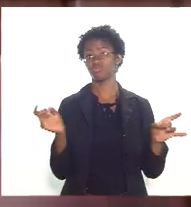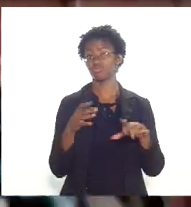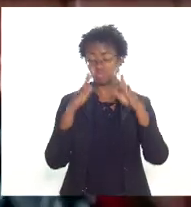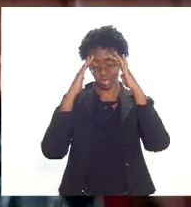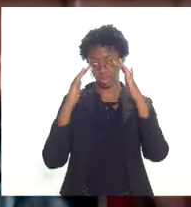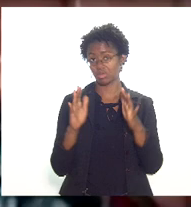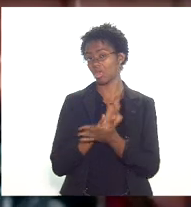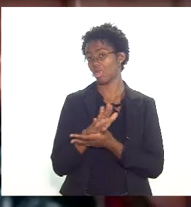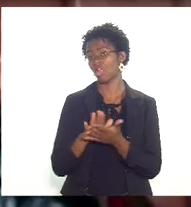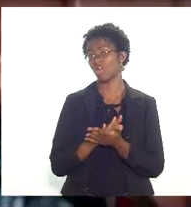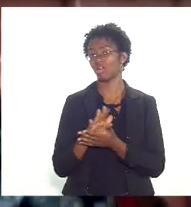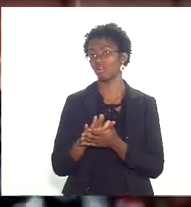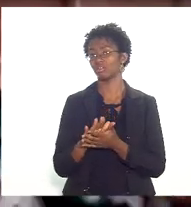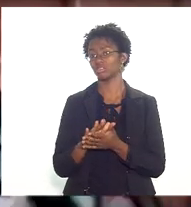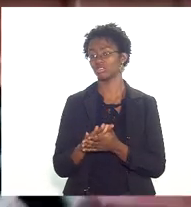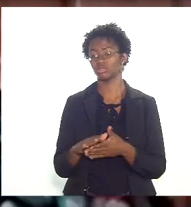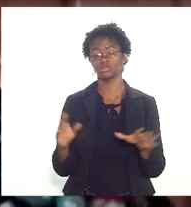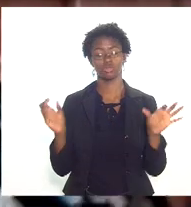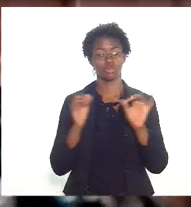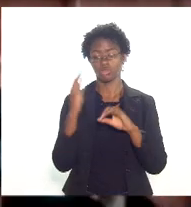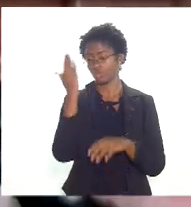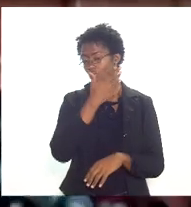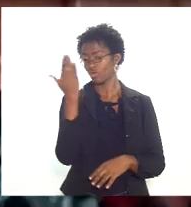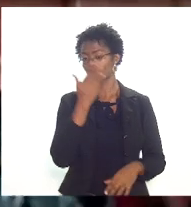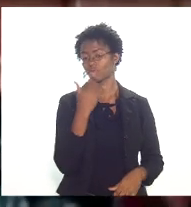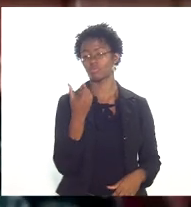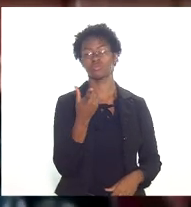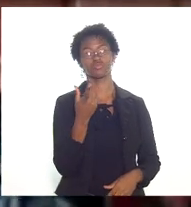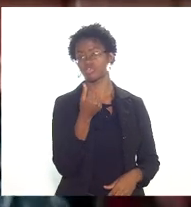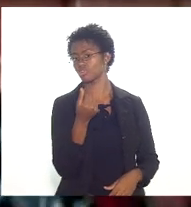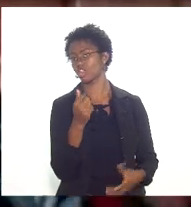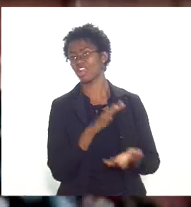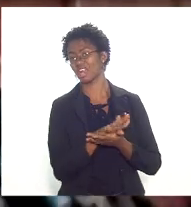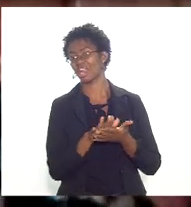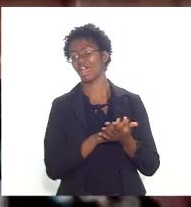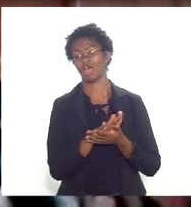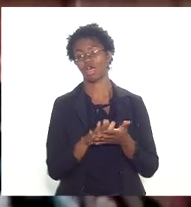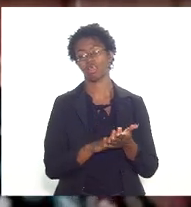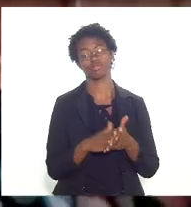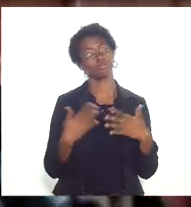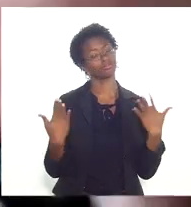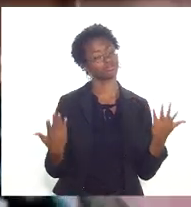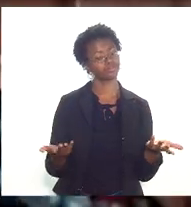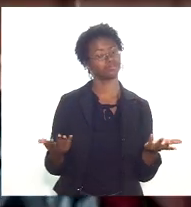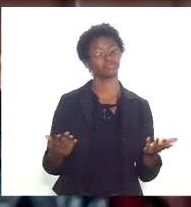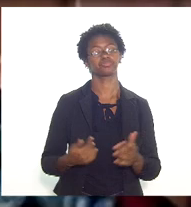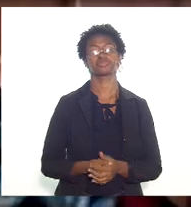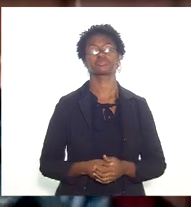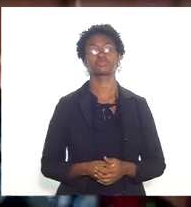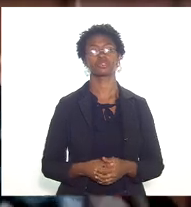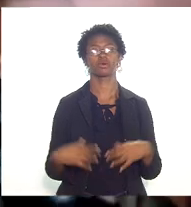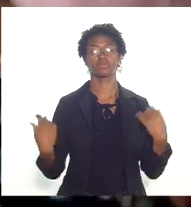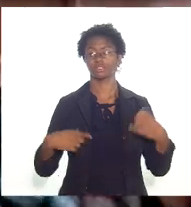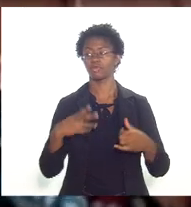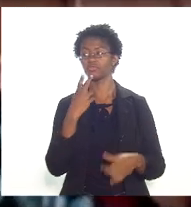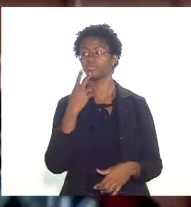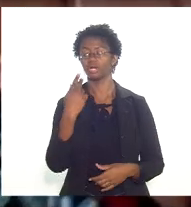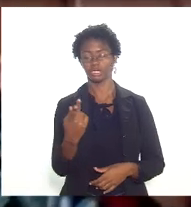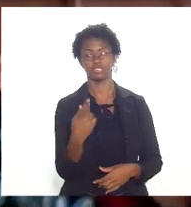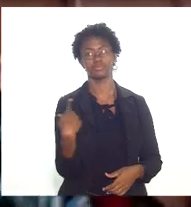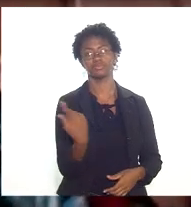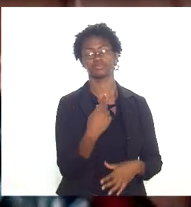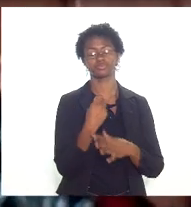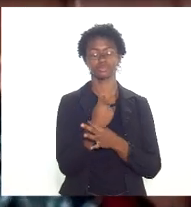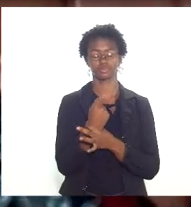seja ninguém viu a cor desse dia pelo menos aqui a gente não viu a cor desse dinheiro ou seja reforçar que faremos